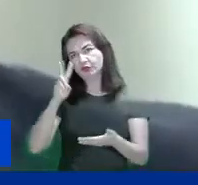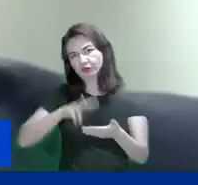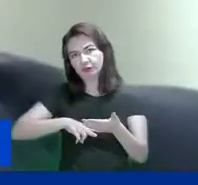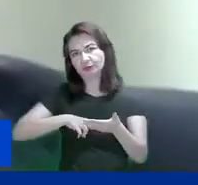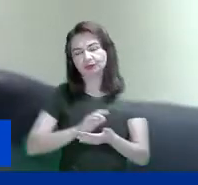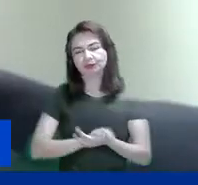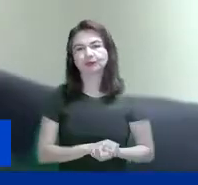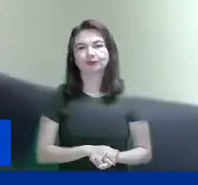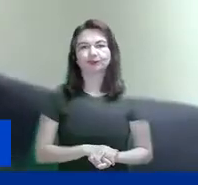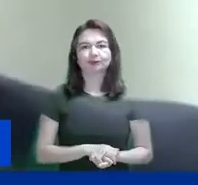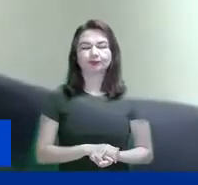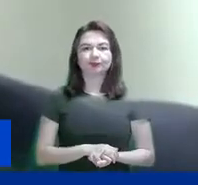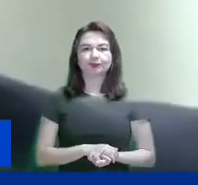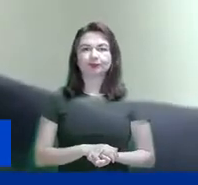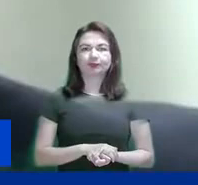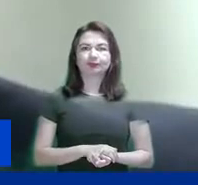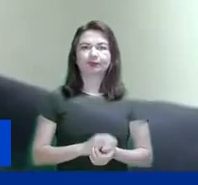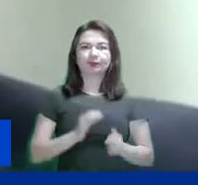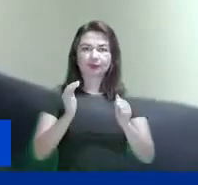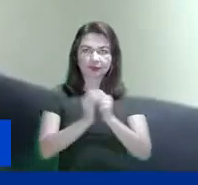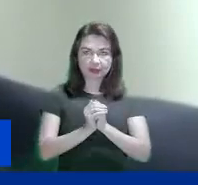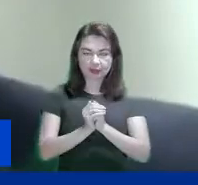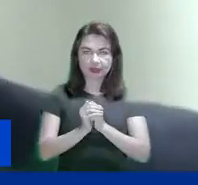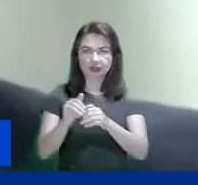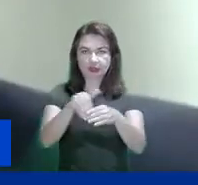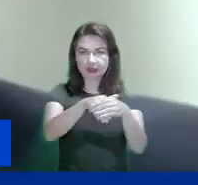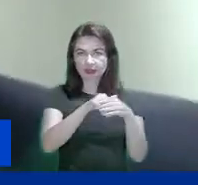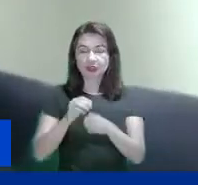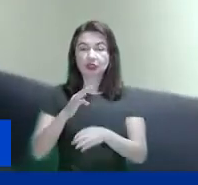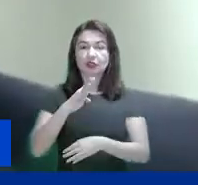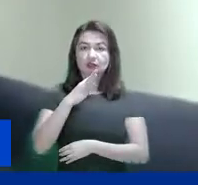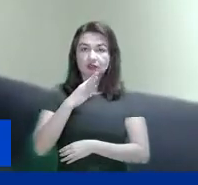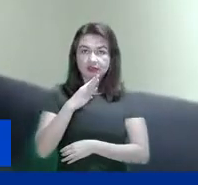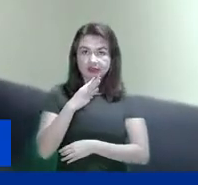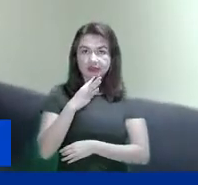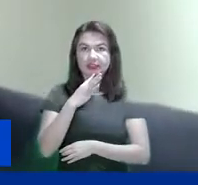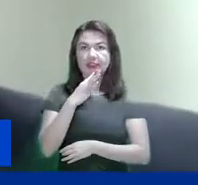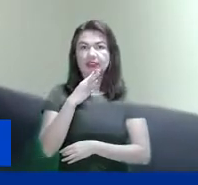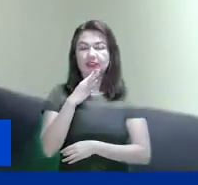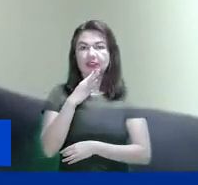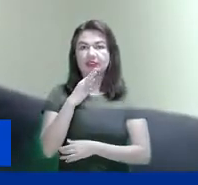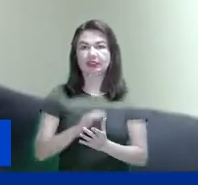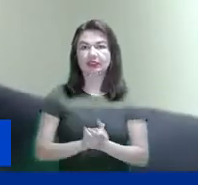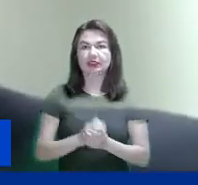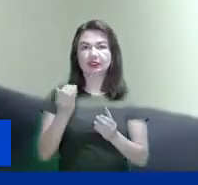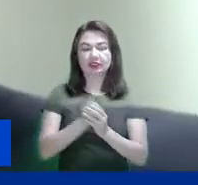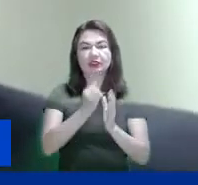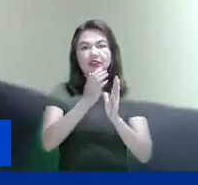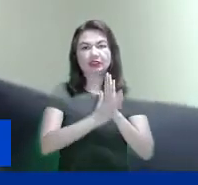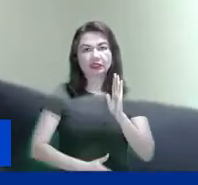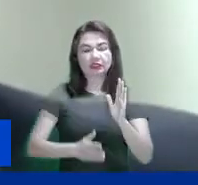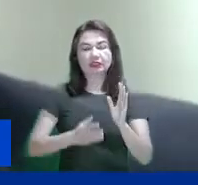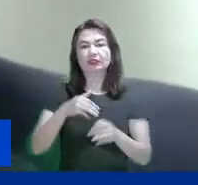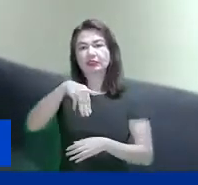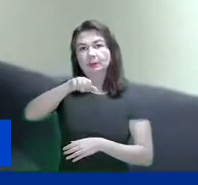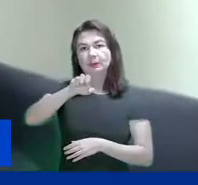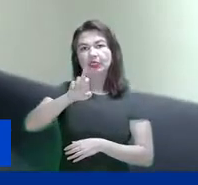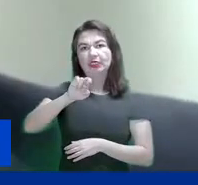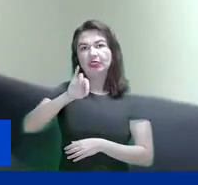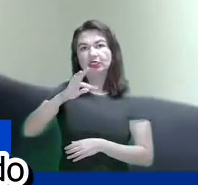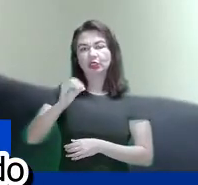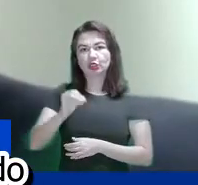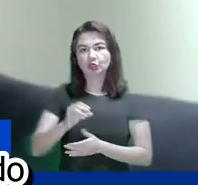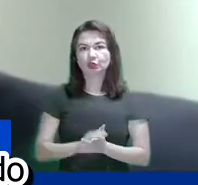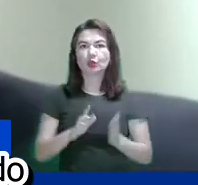Anuncio o resultado. TRE da Amapá, a unanimidade conheceu dos embargos e, no mérito, após o voto do